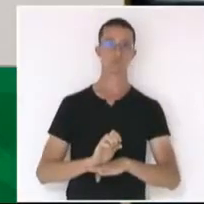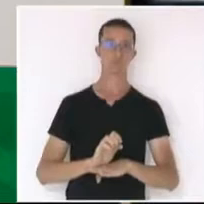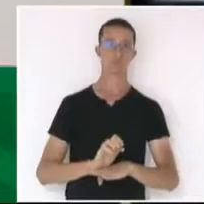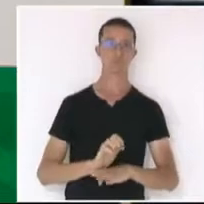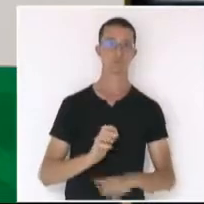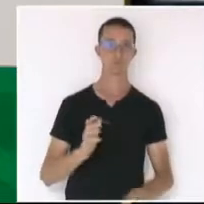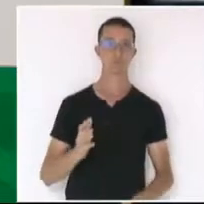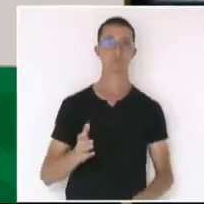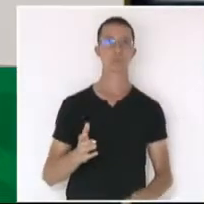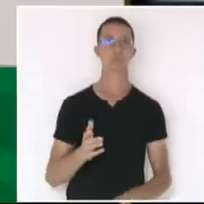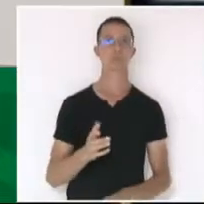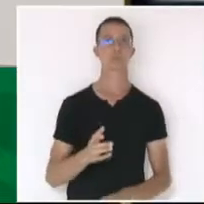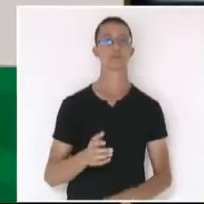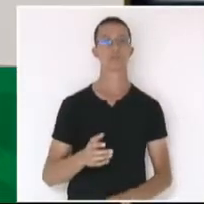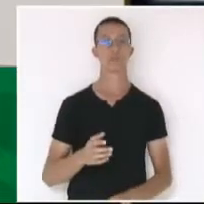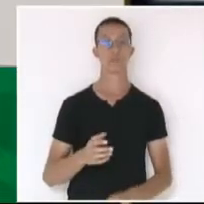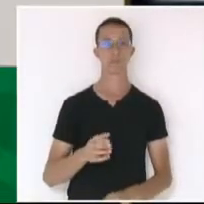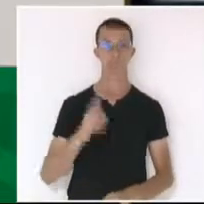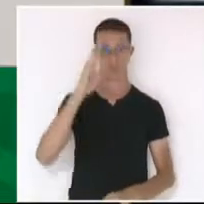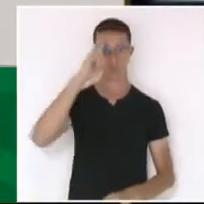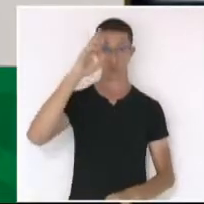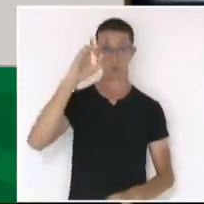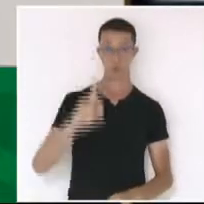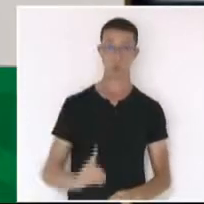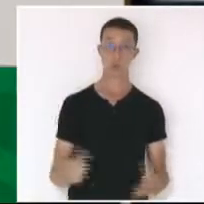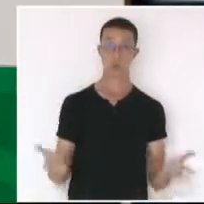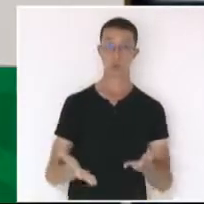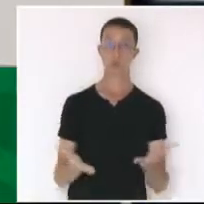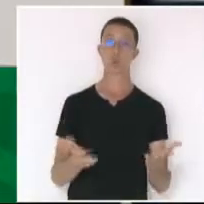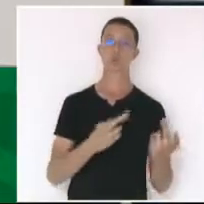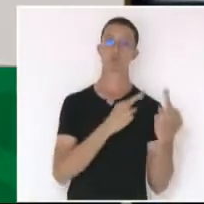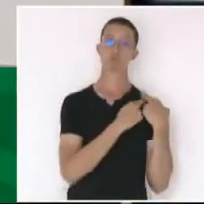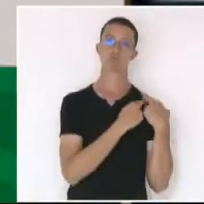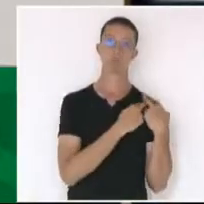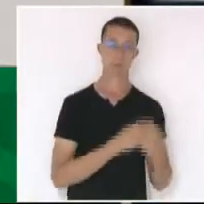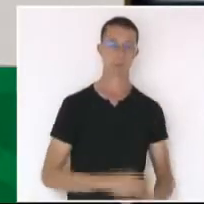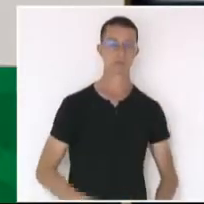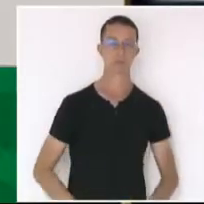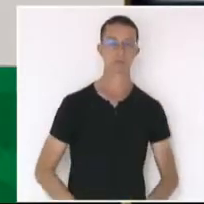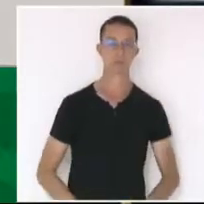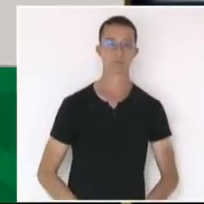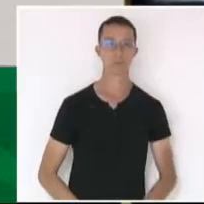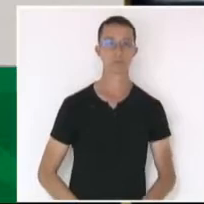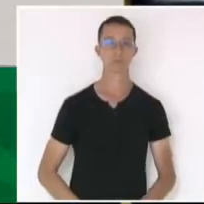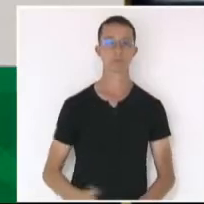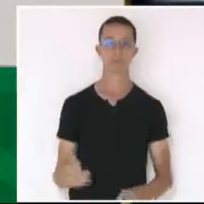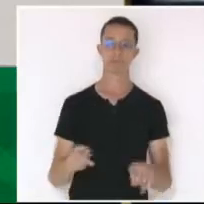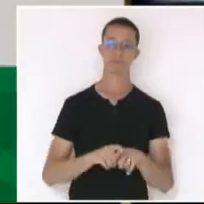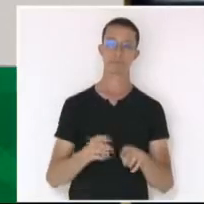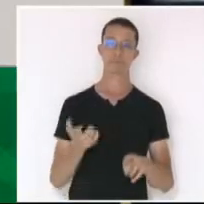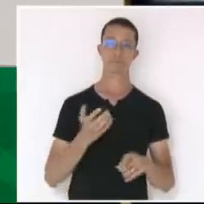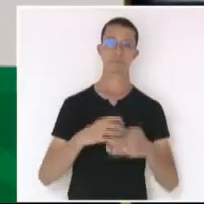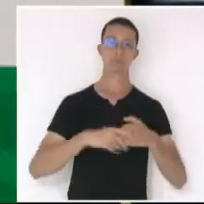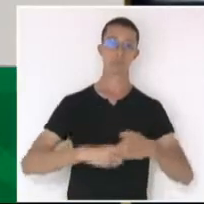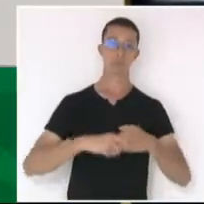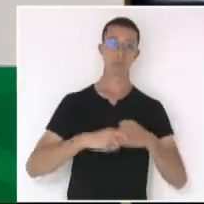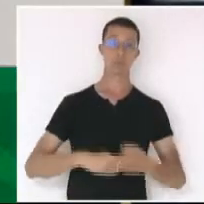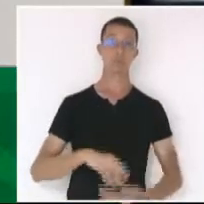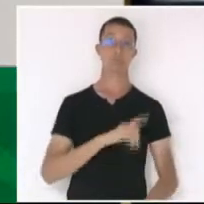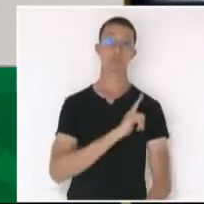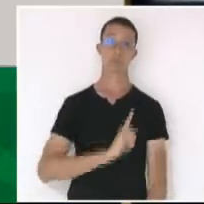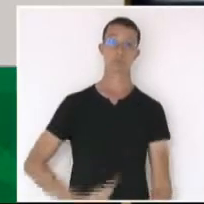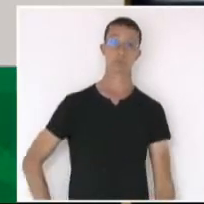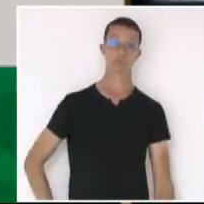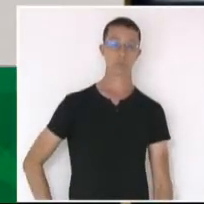diretores e Beatriz Assumpção e eu queria saudar aqui o governo governador de Santa Catarina